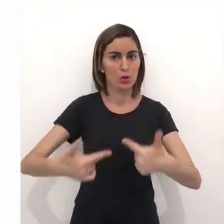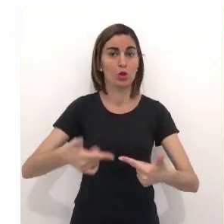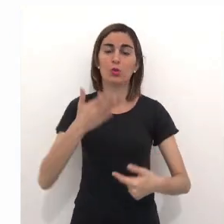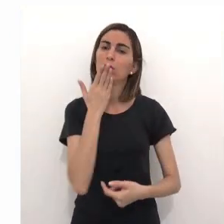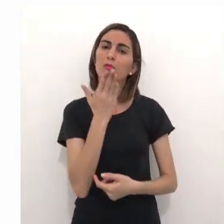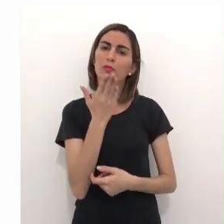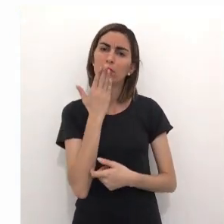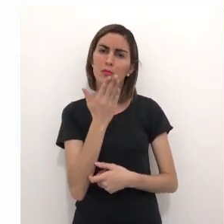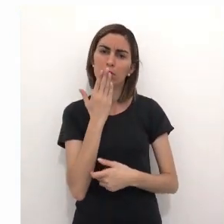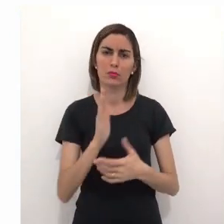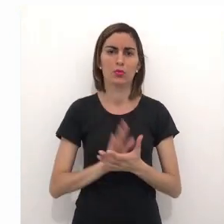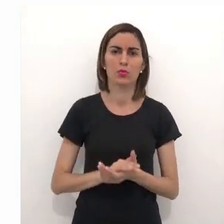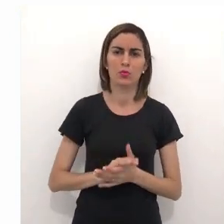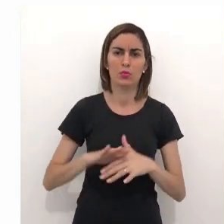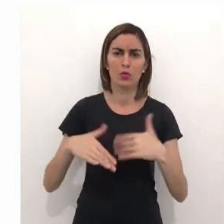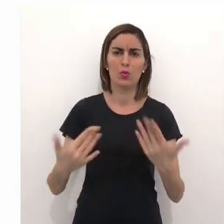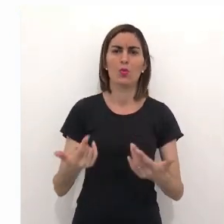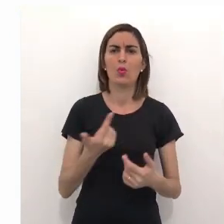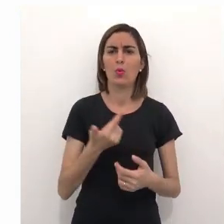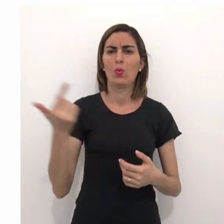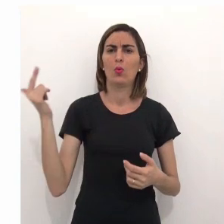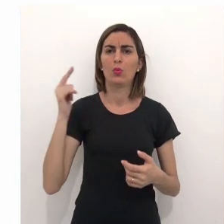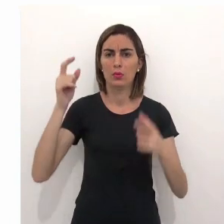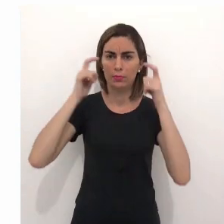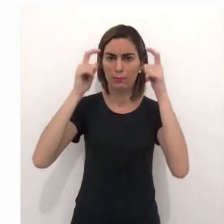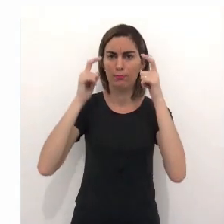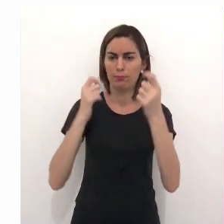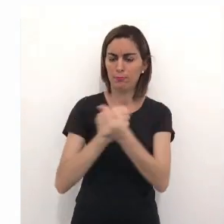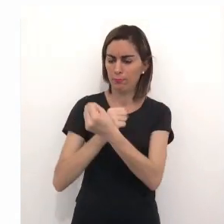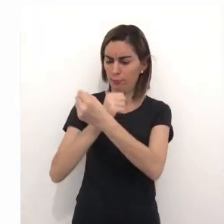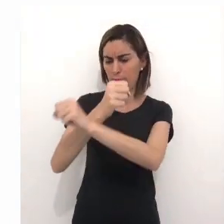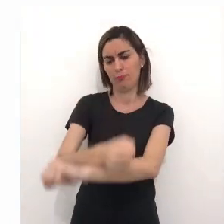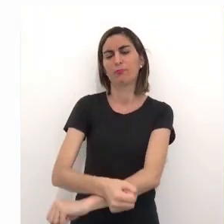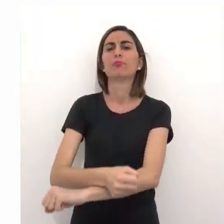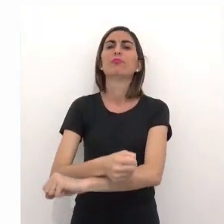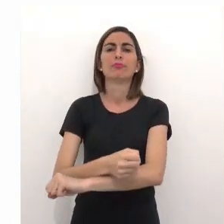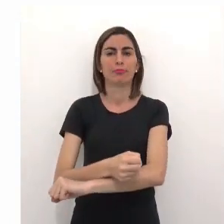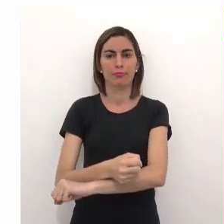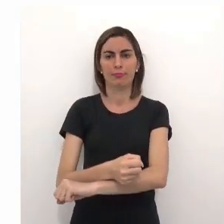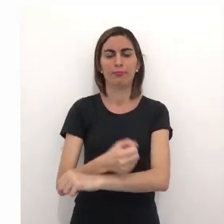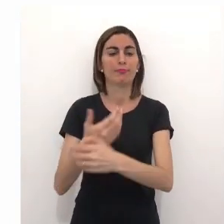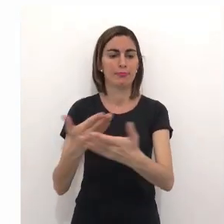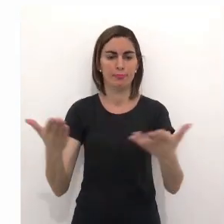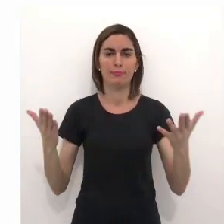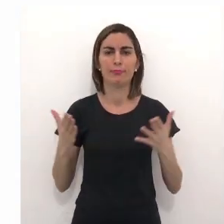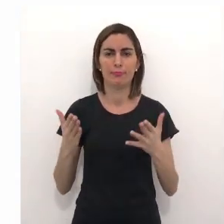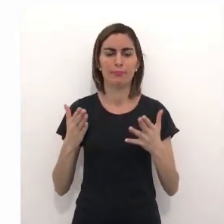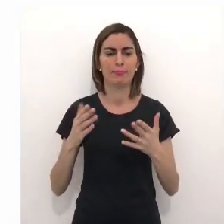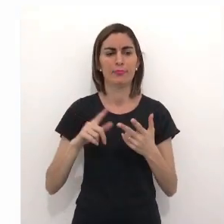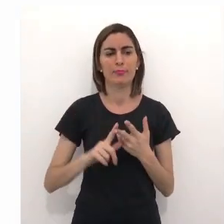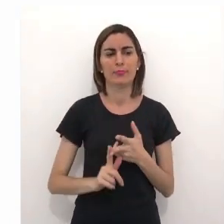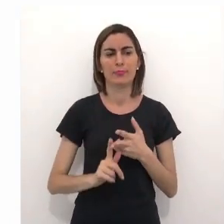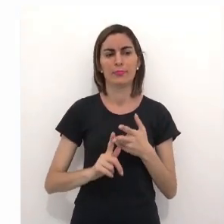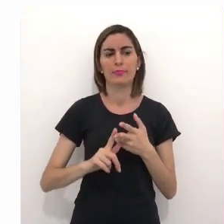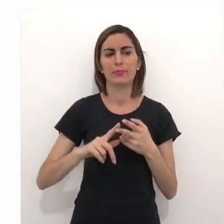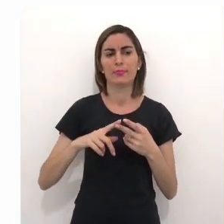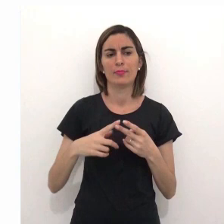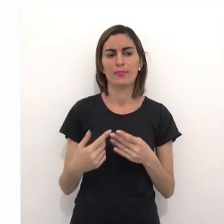índios e do outro a ambição escravista. Na ocasião